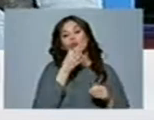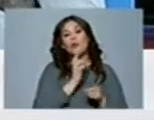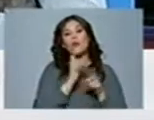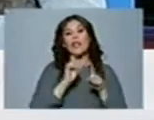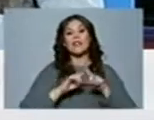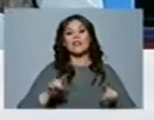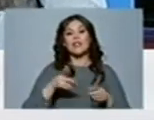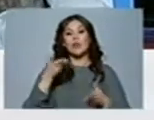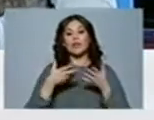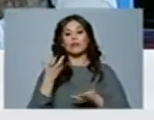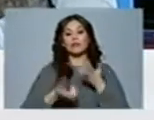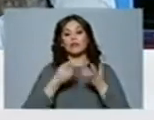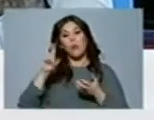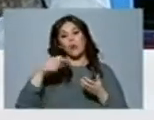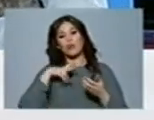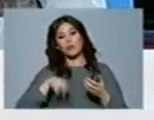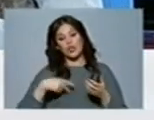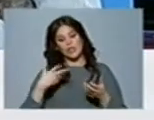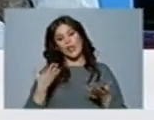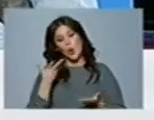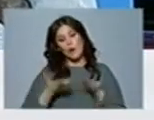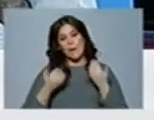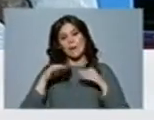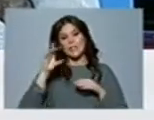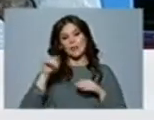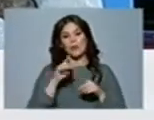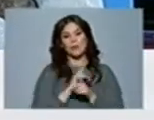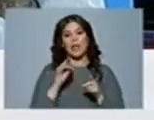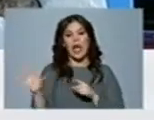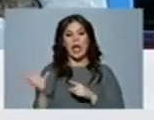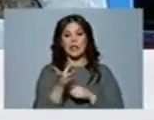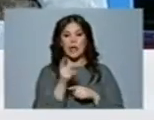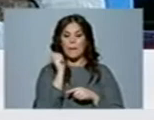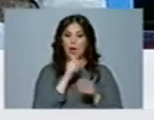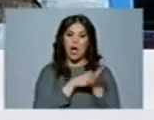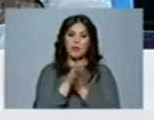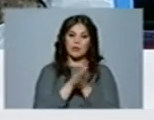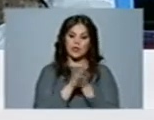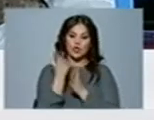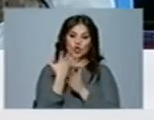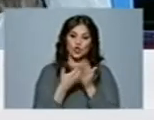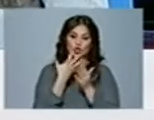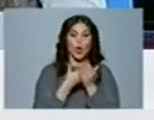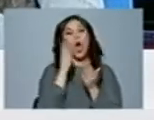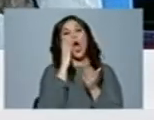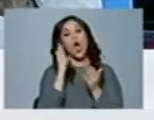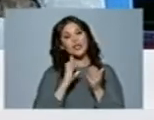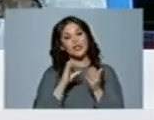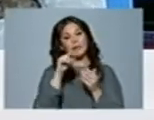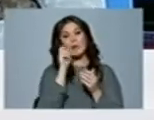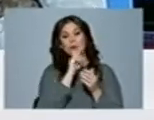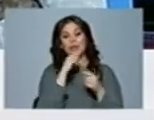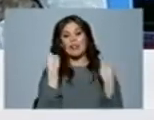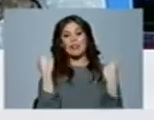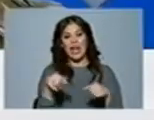dos outros cozidos à portuguesa, e por tal o cliente pode beneficiar de desconto nos hotéis, tem a possibilidade de